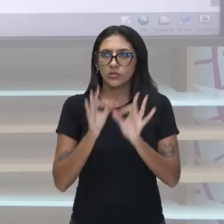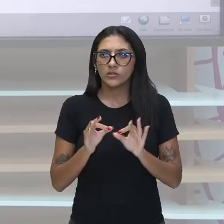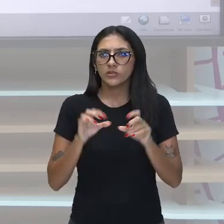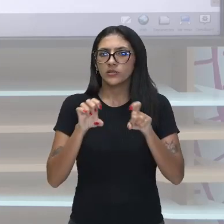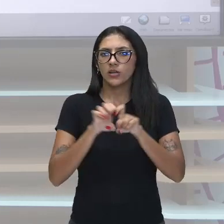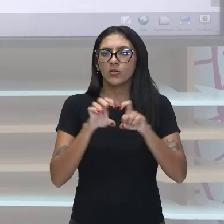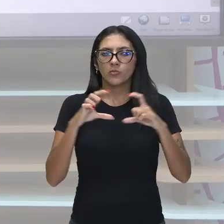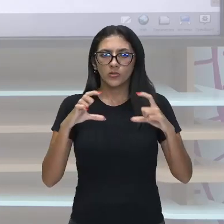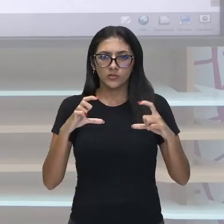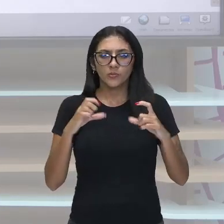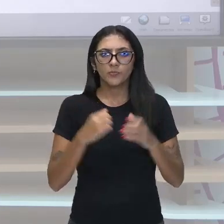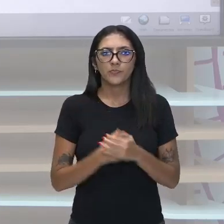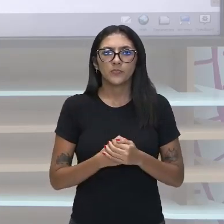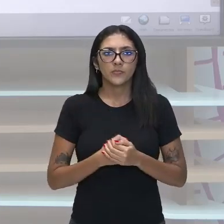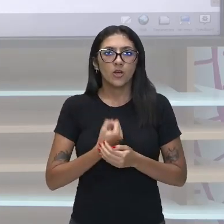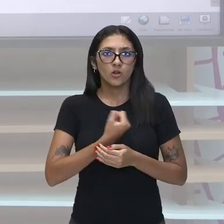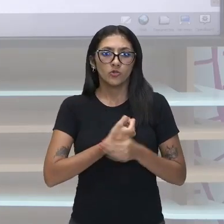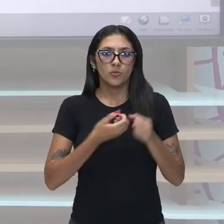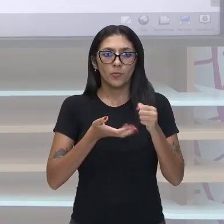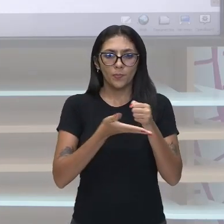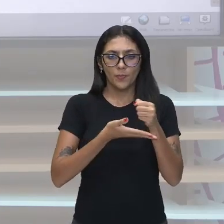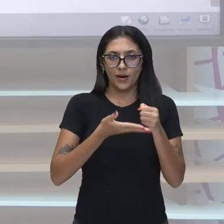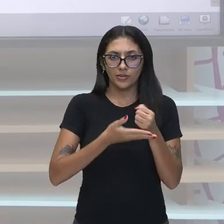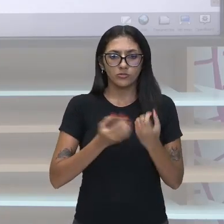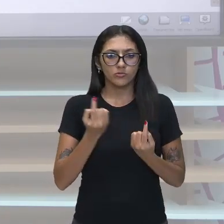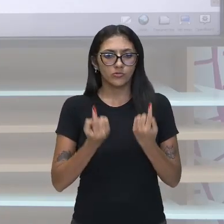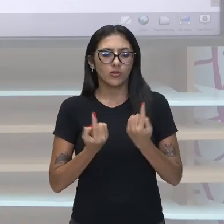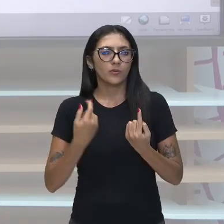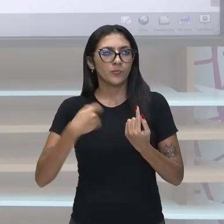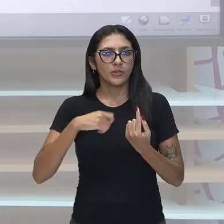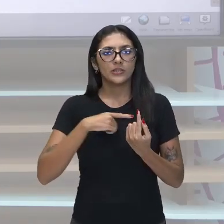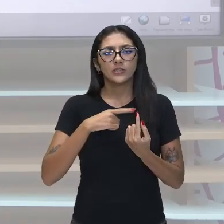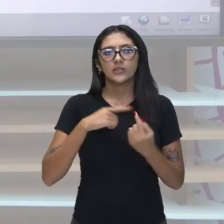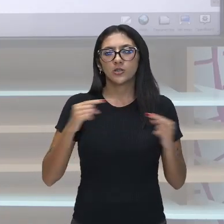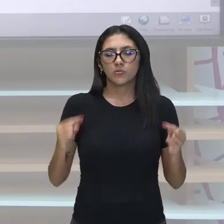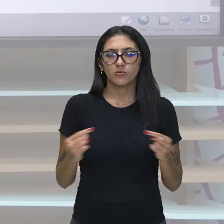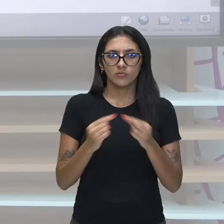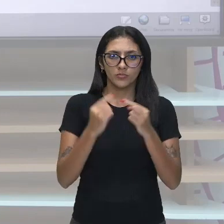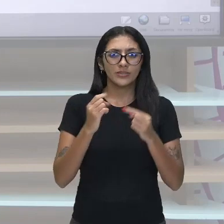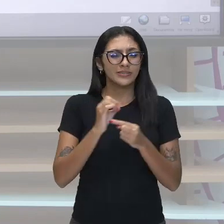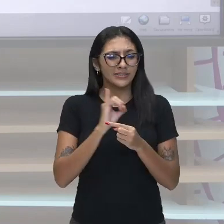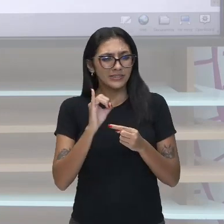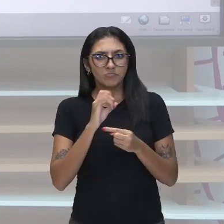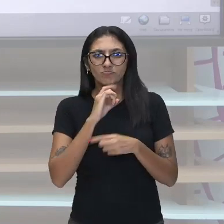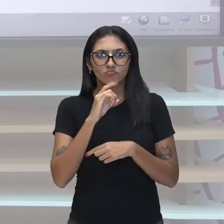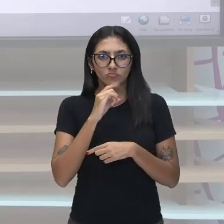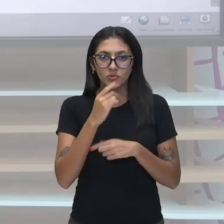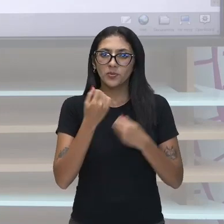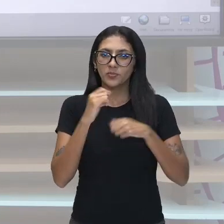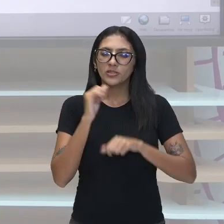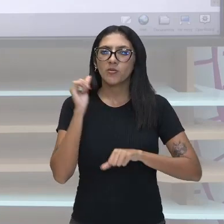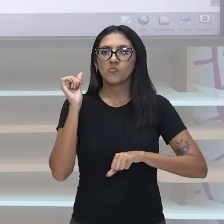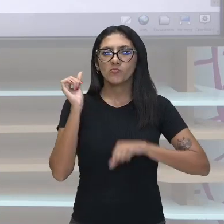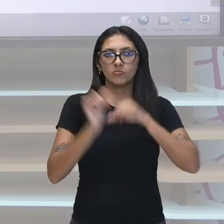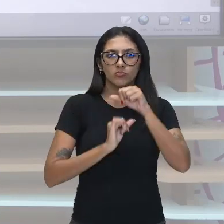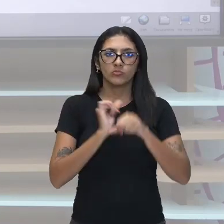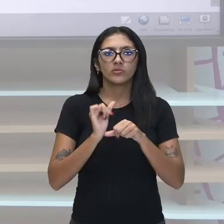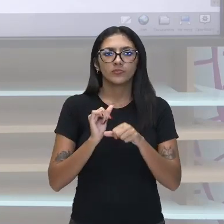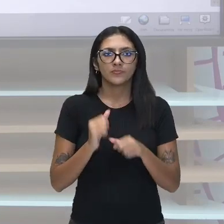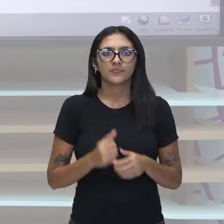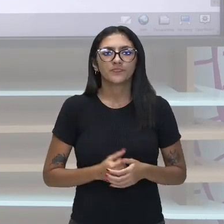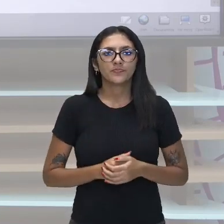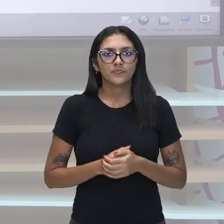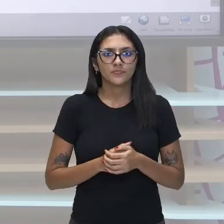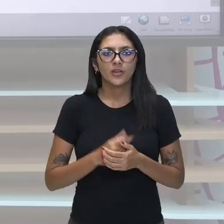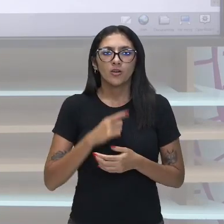exponencial, as bases precisam ser iguais. Se as bases não forem iguais, a gente precisa torná-las iguais. Foi o que nós